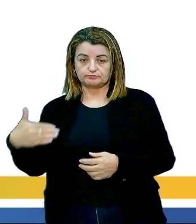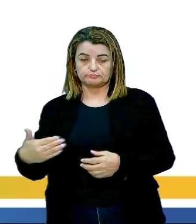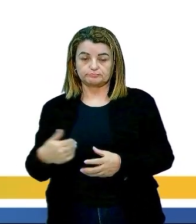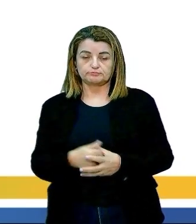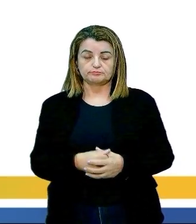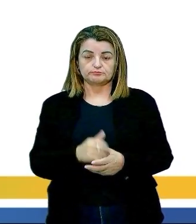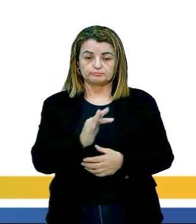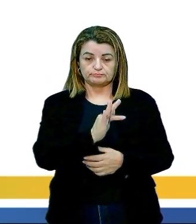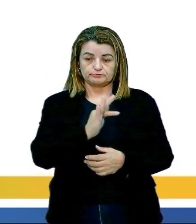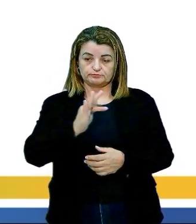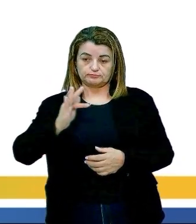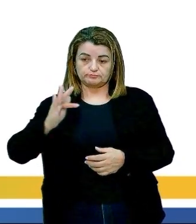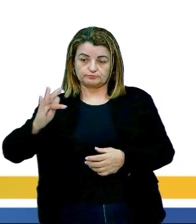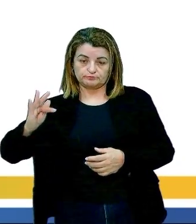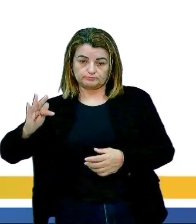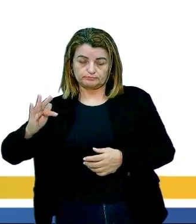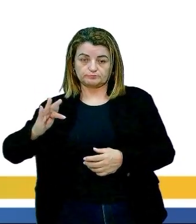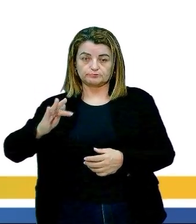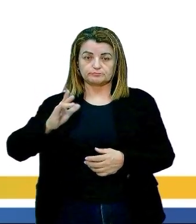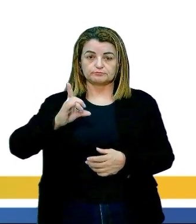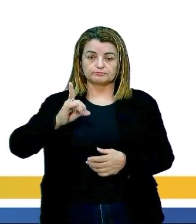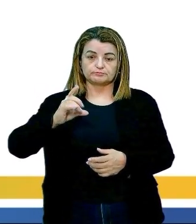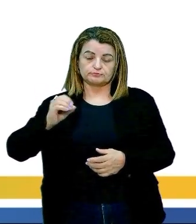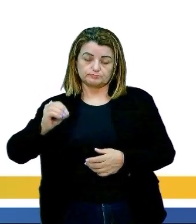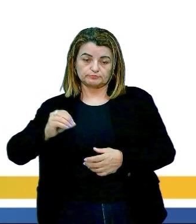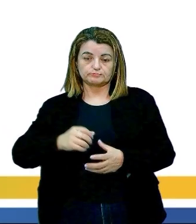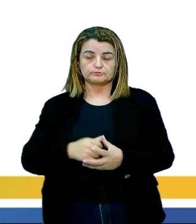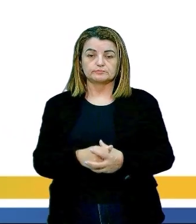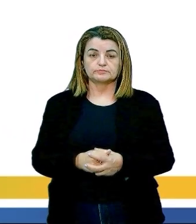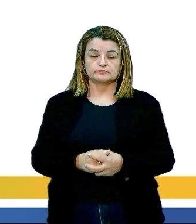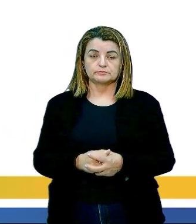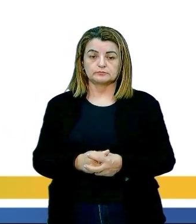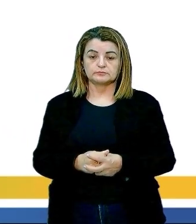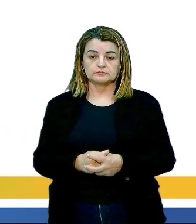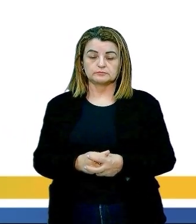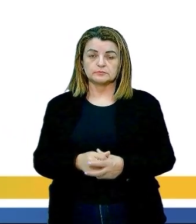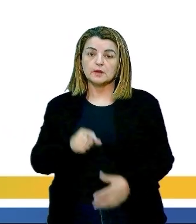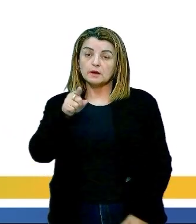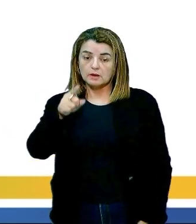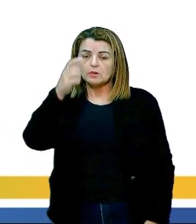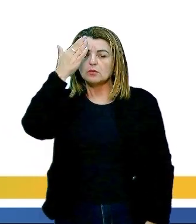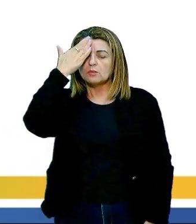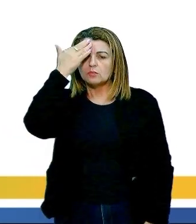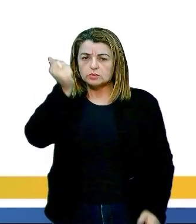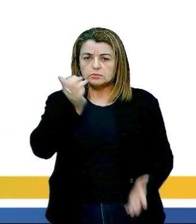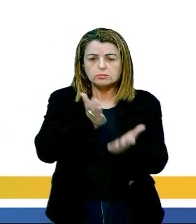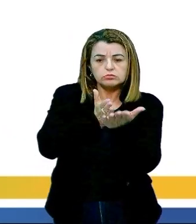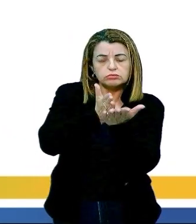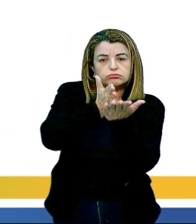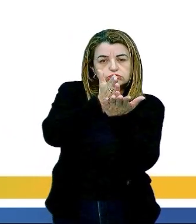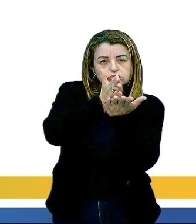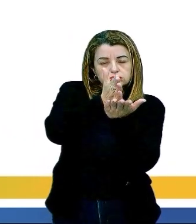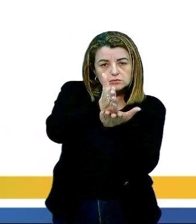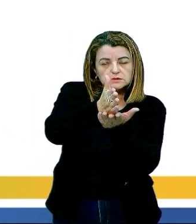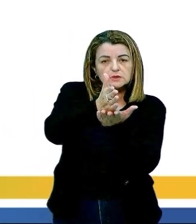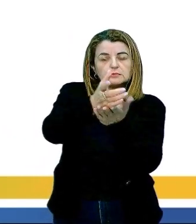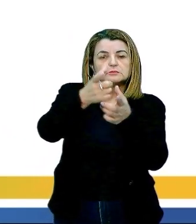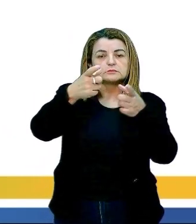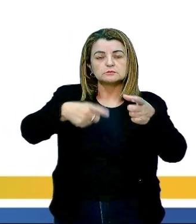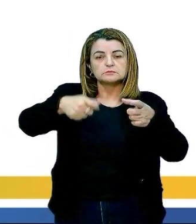Da próxima frase nós temos: Do you know the way to the cafeteria? Você sabe o caminho para a